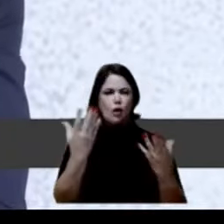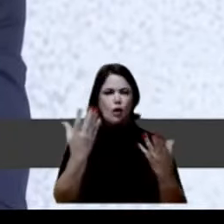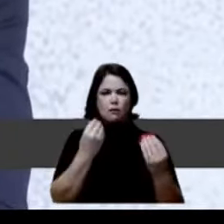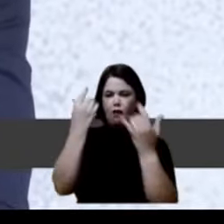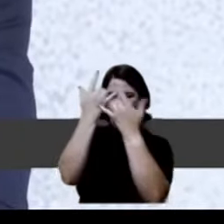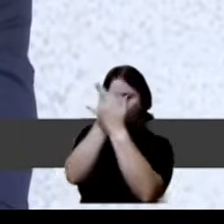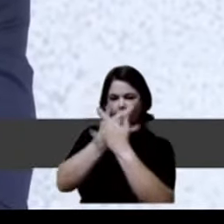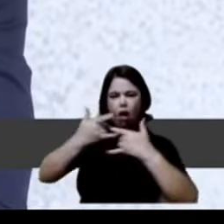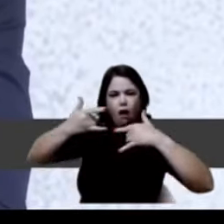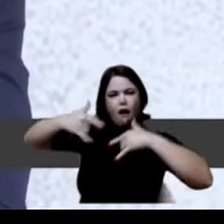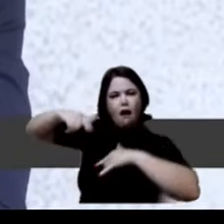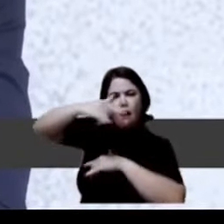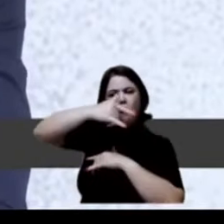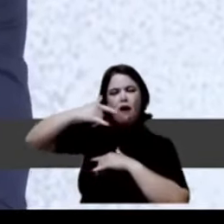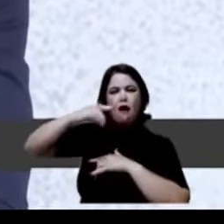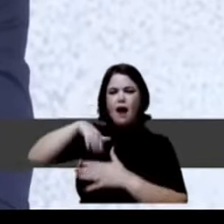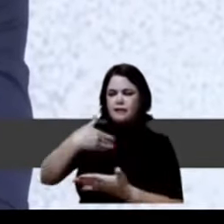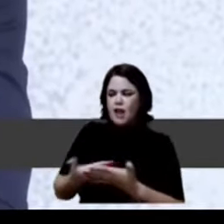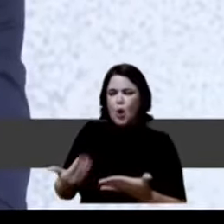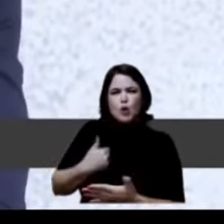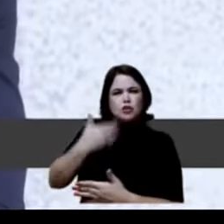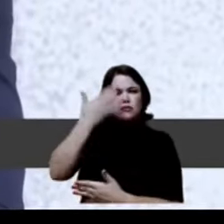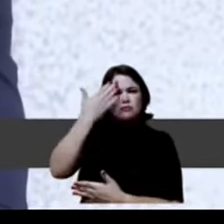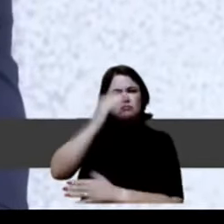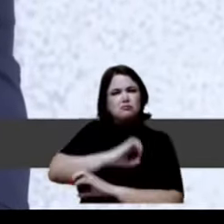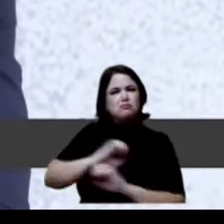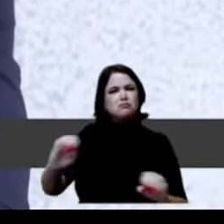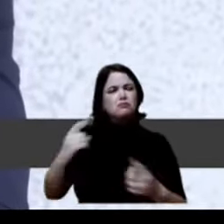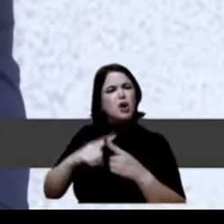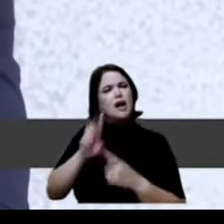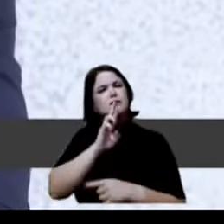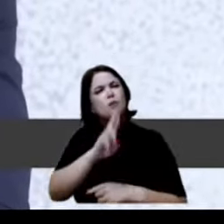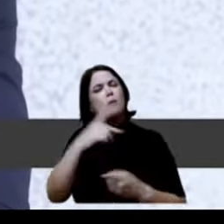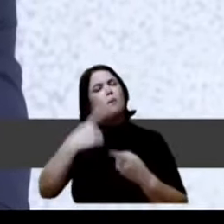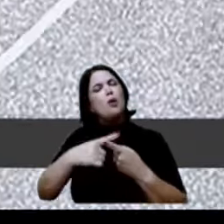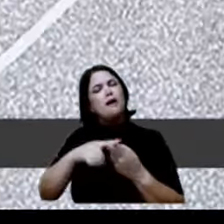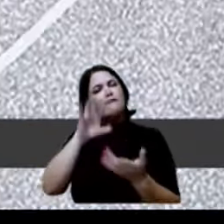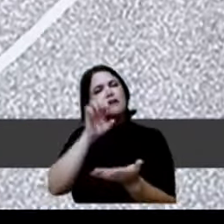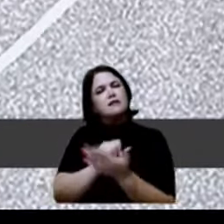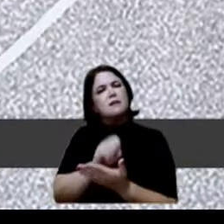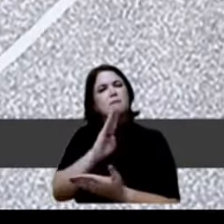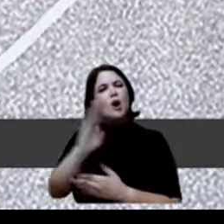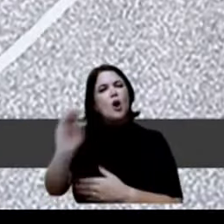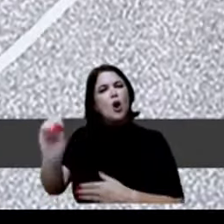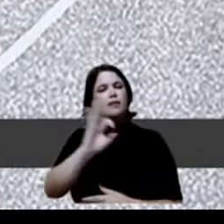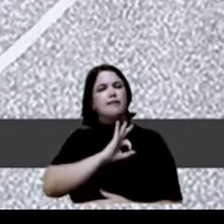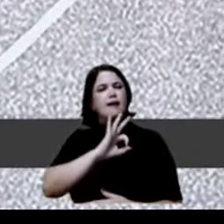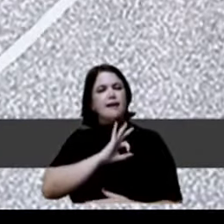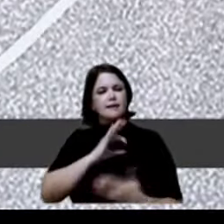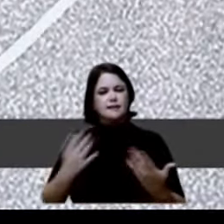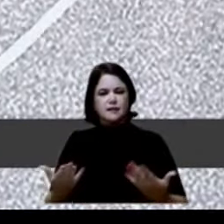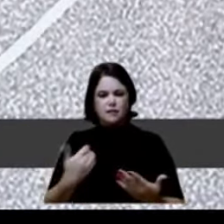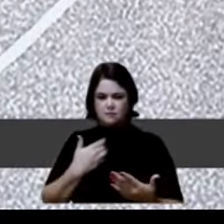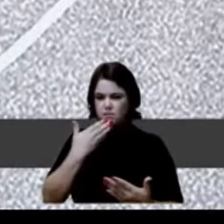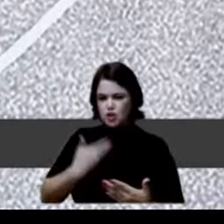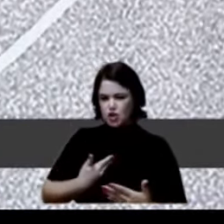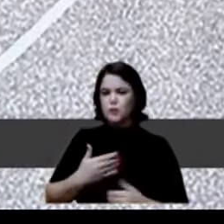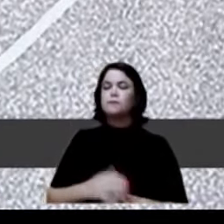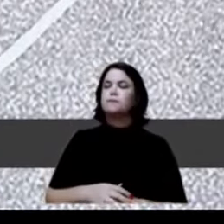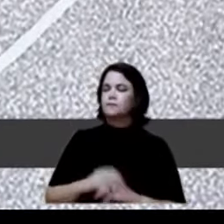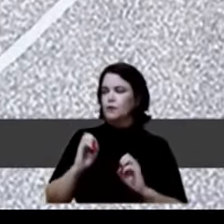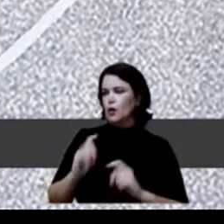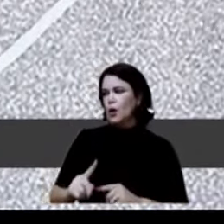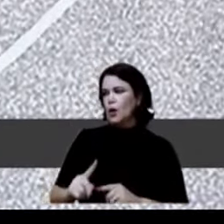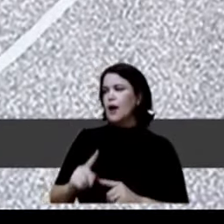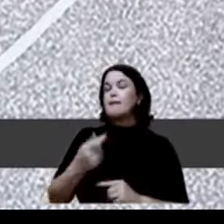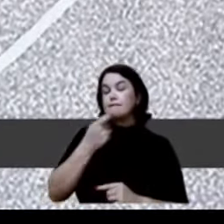caso? Ninguém entendeu isso até hoje. Só responde isso. O senhor quer responder? Uau, quer usar o seu tempo? Cara, o senhor não pediu a palavra, quer? Ricardo Nunes pediu a palavra.